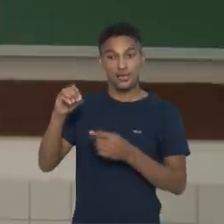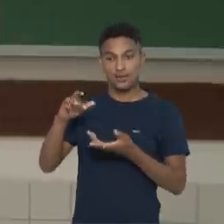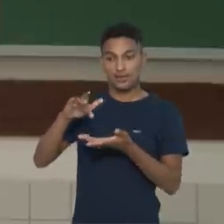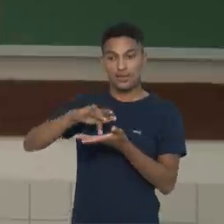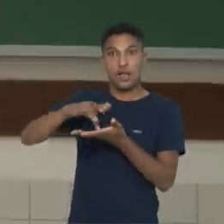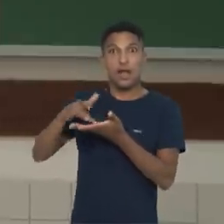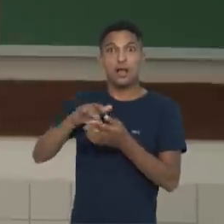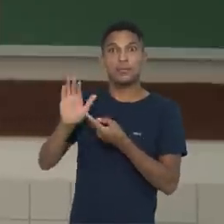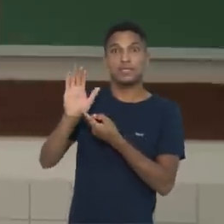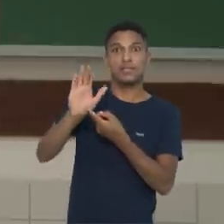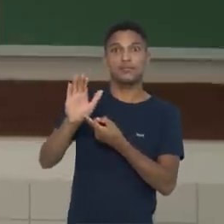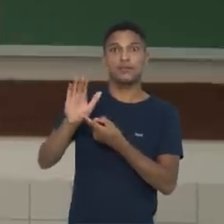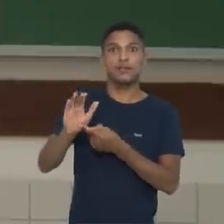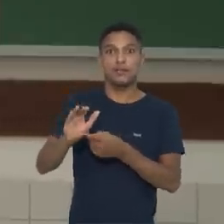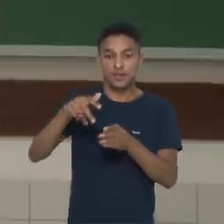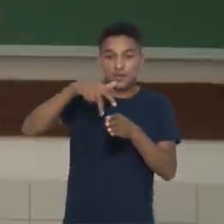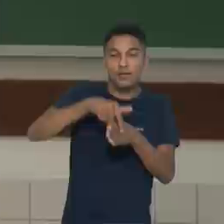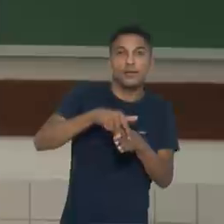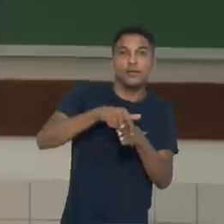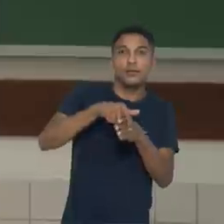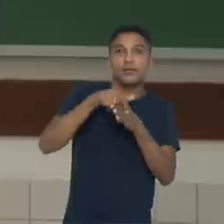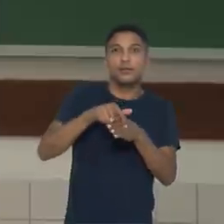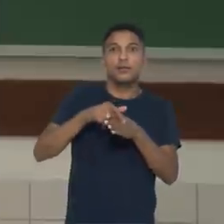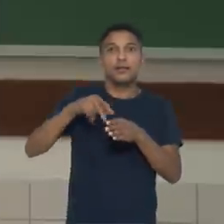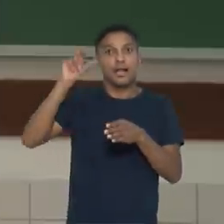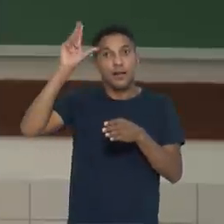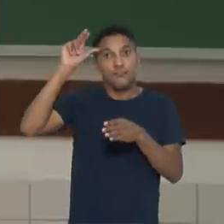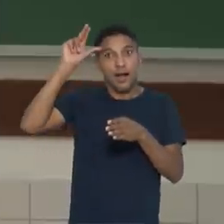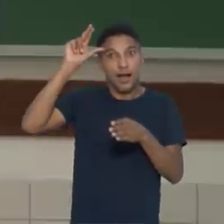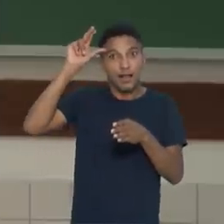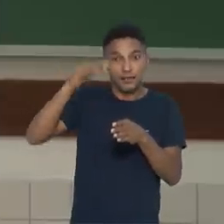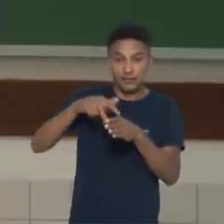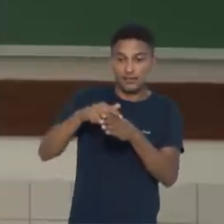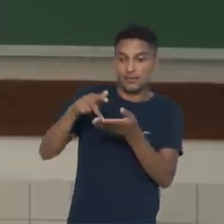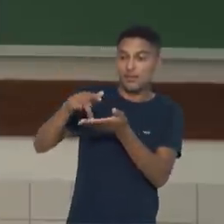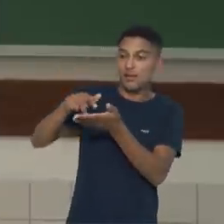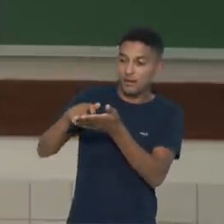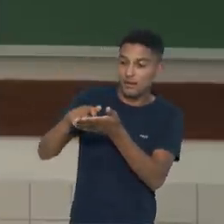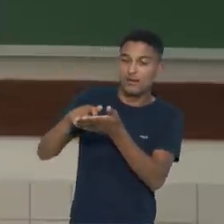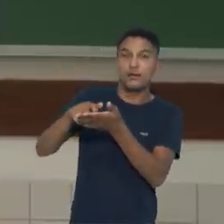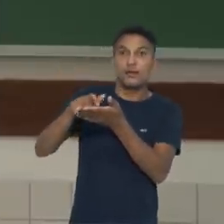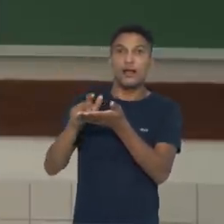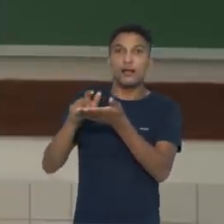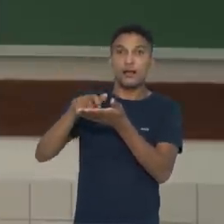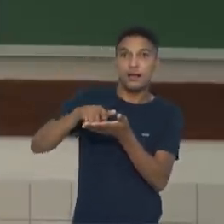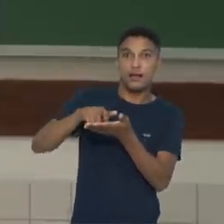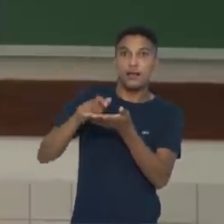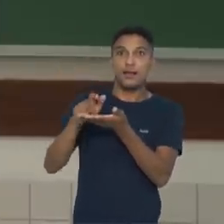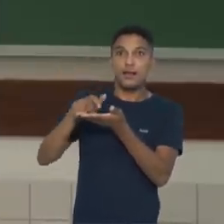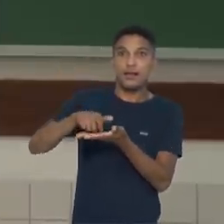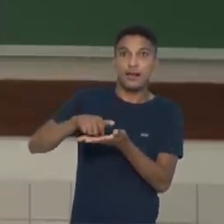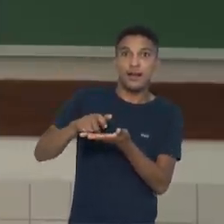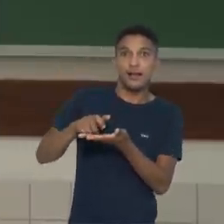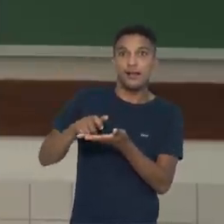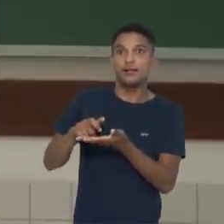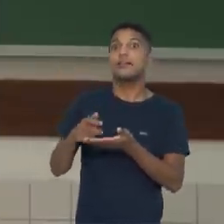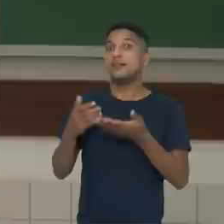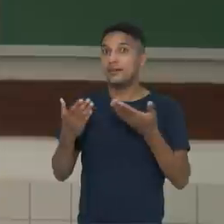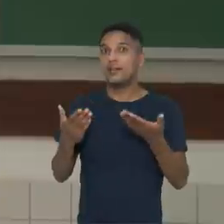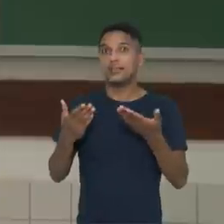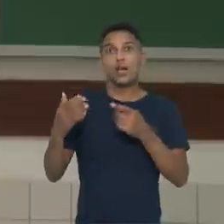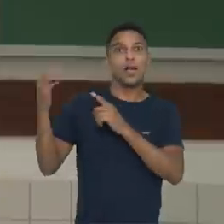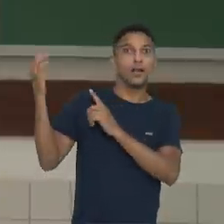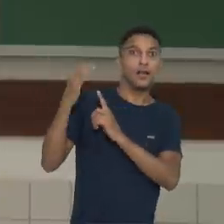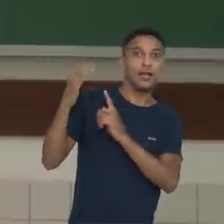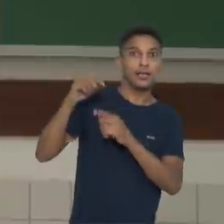apresentações em cavalos, com shows de ilusionismos, né. Essas duas influências foram muito fortes para a arte circense no nosso